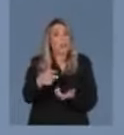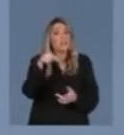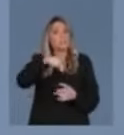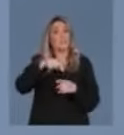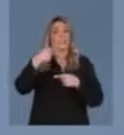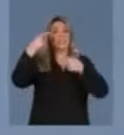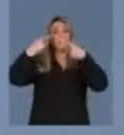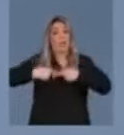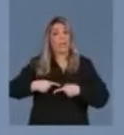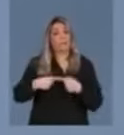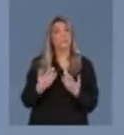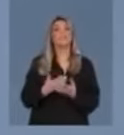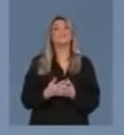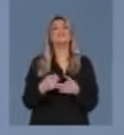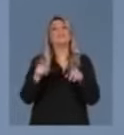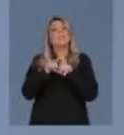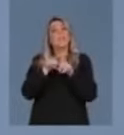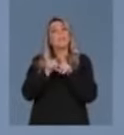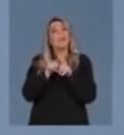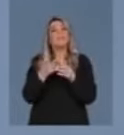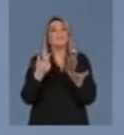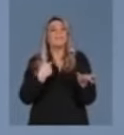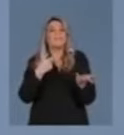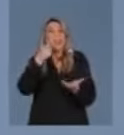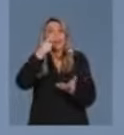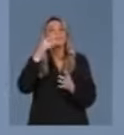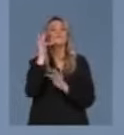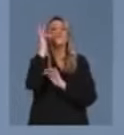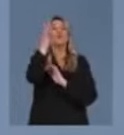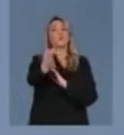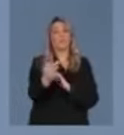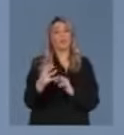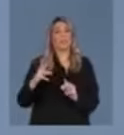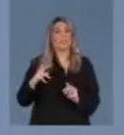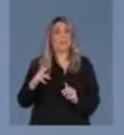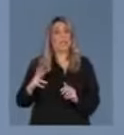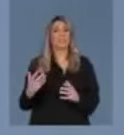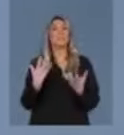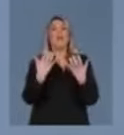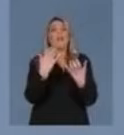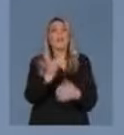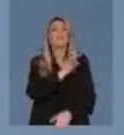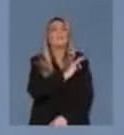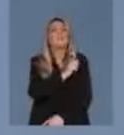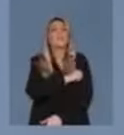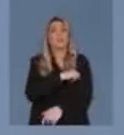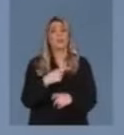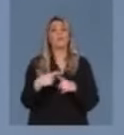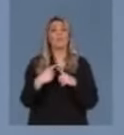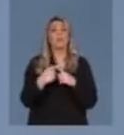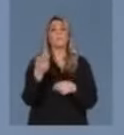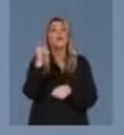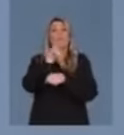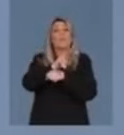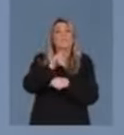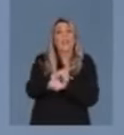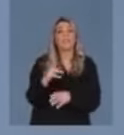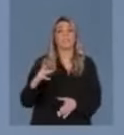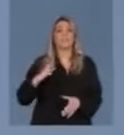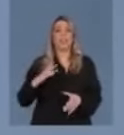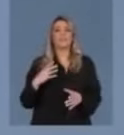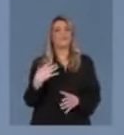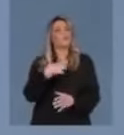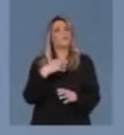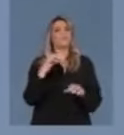debate e pelo interesse pelo futuro da nossa cidade eu quero ser feito do Rio de Janeiro para cuidar da cidade de uma